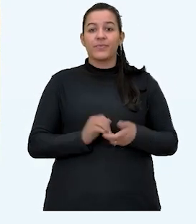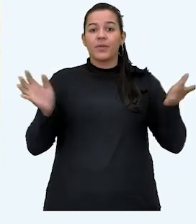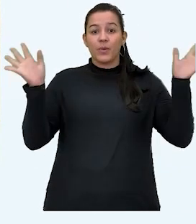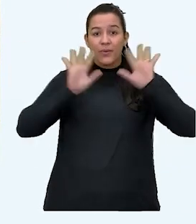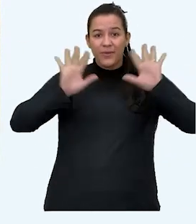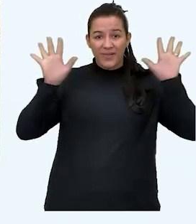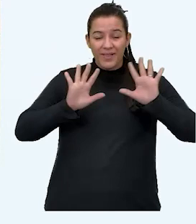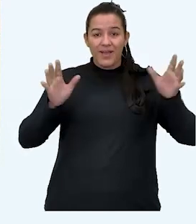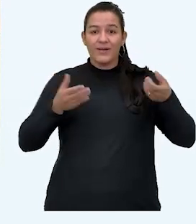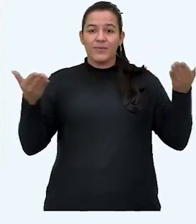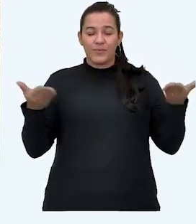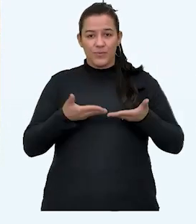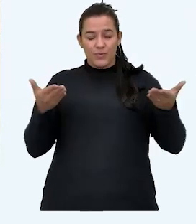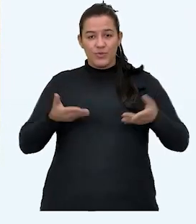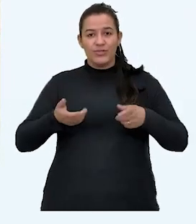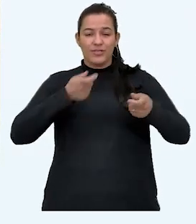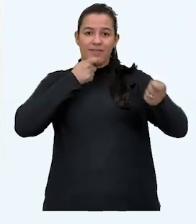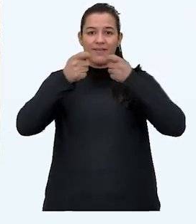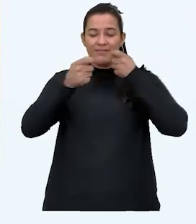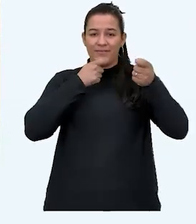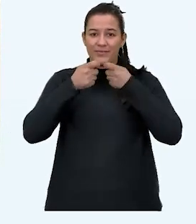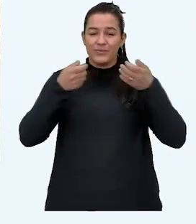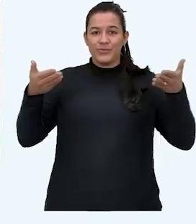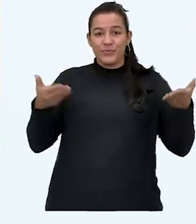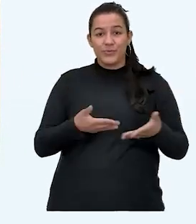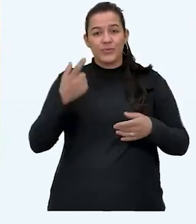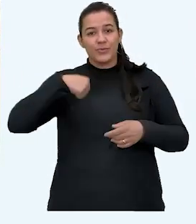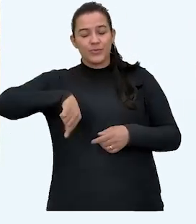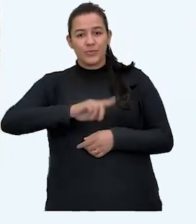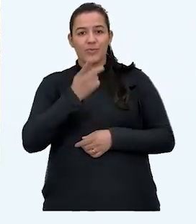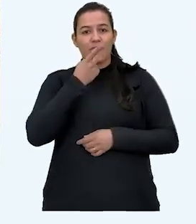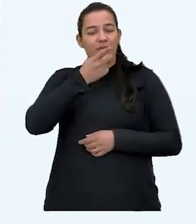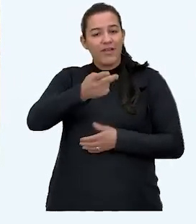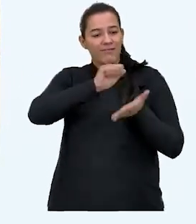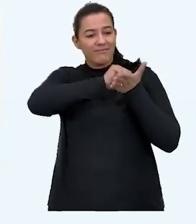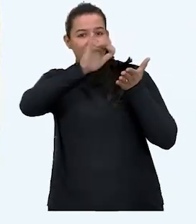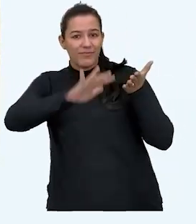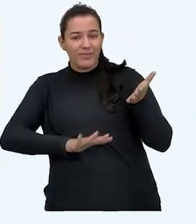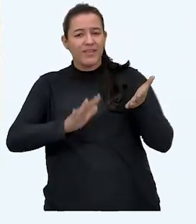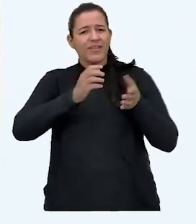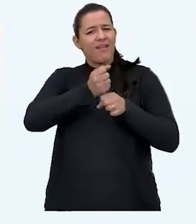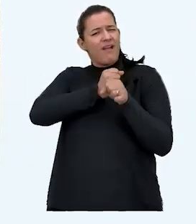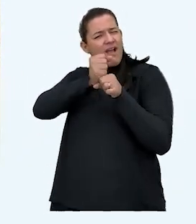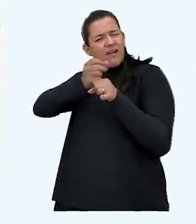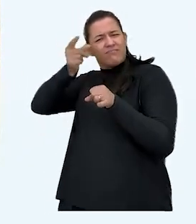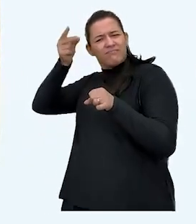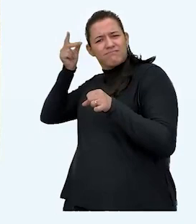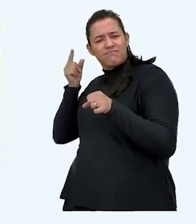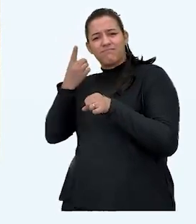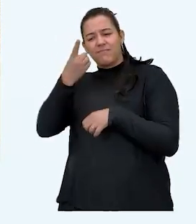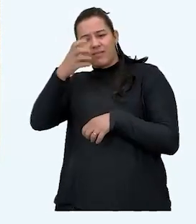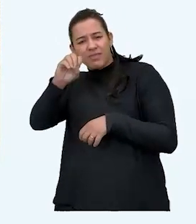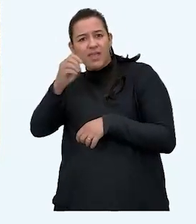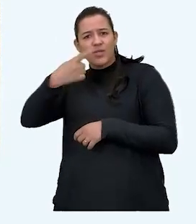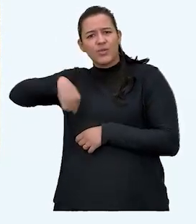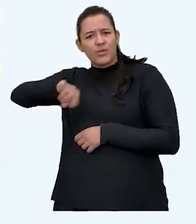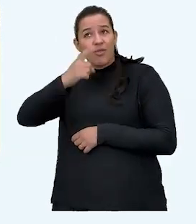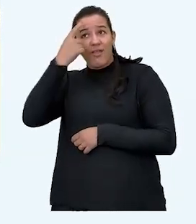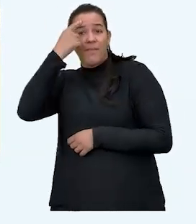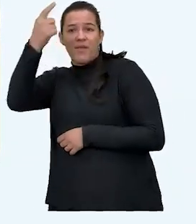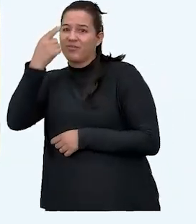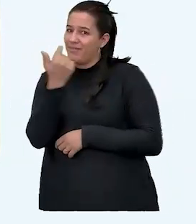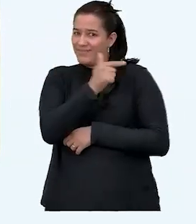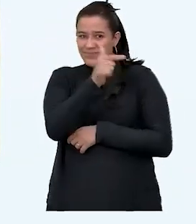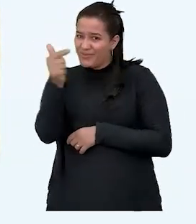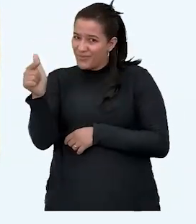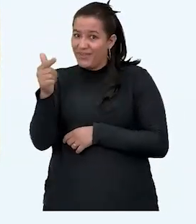Olá, no NBR Entrevista de hoje vamos falar em atividades que talvez há 10 anos atrás a gente nem imaginaria.